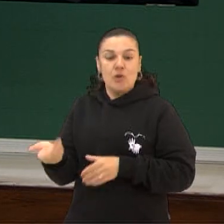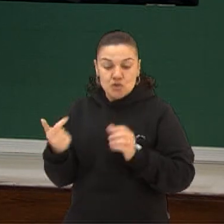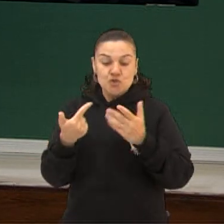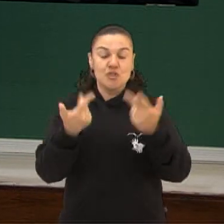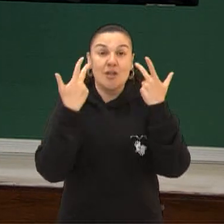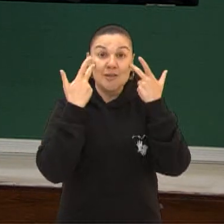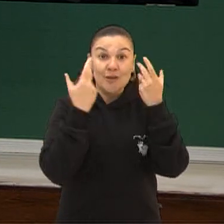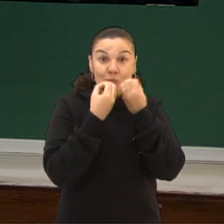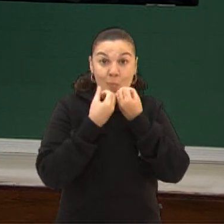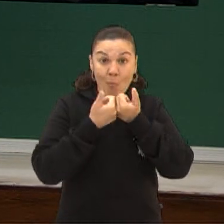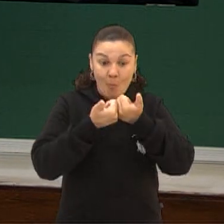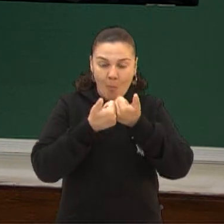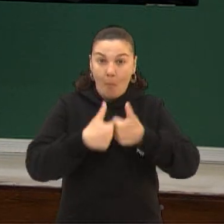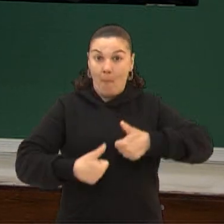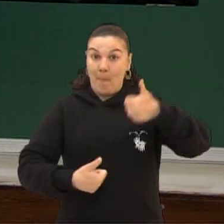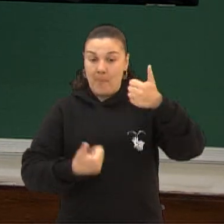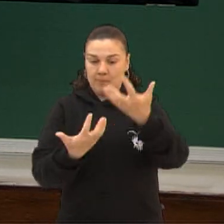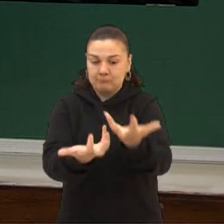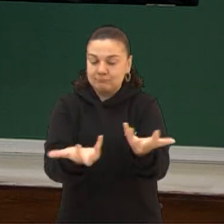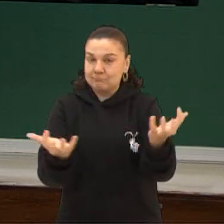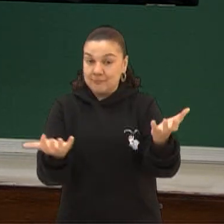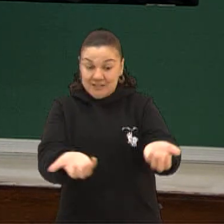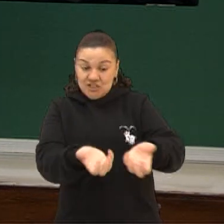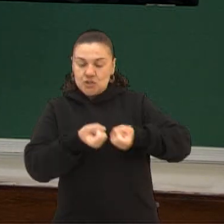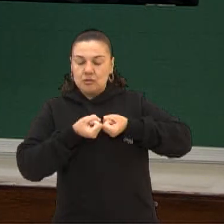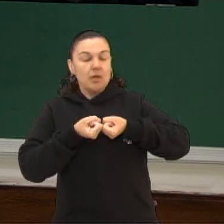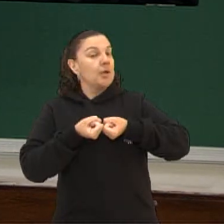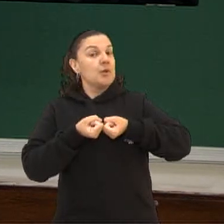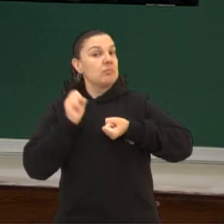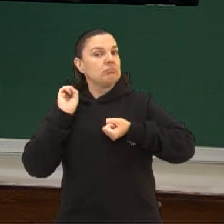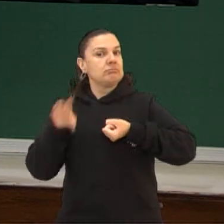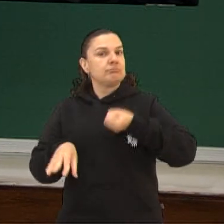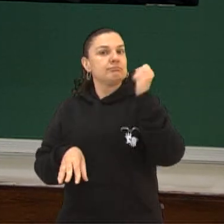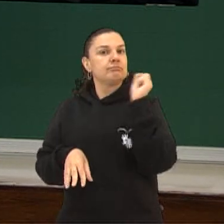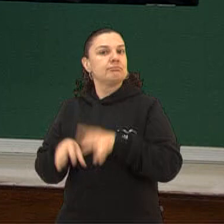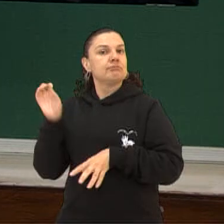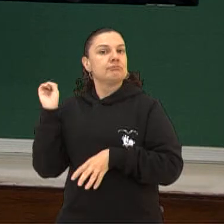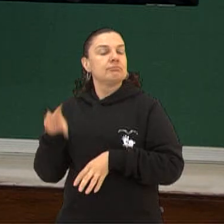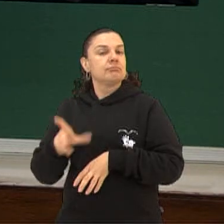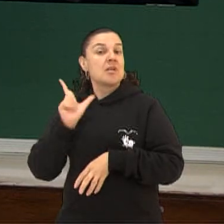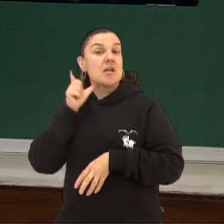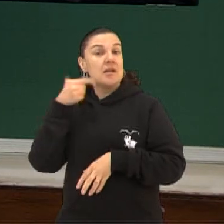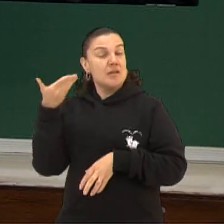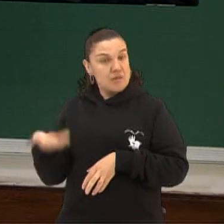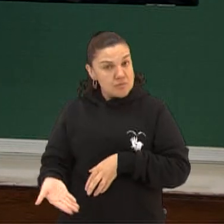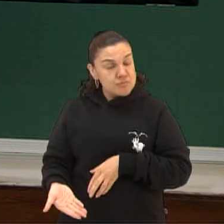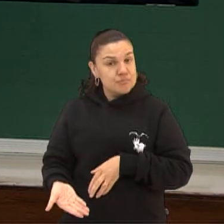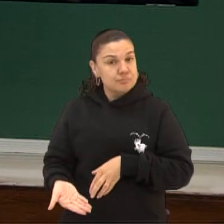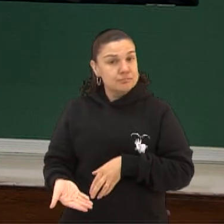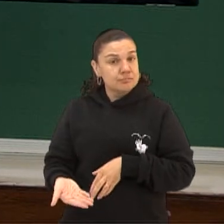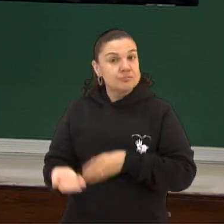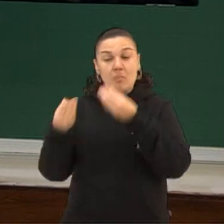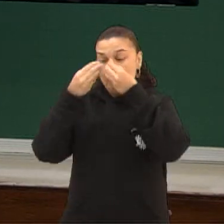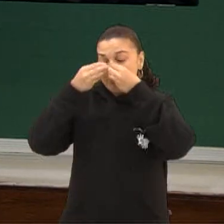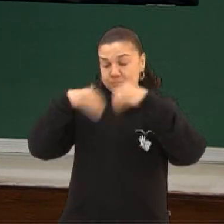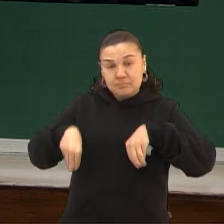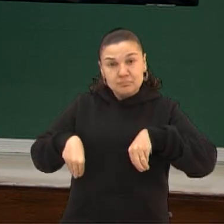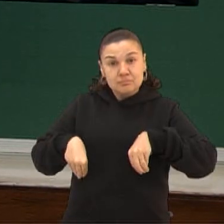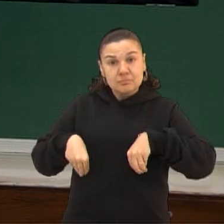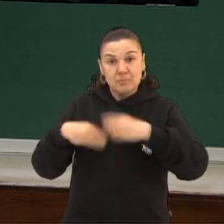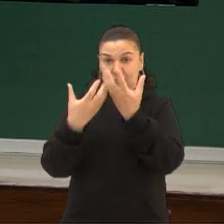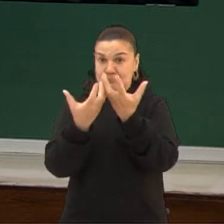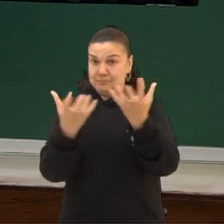da natureza para produzir e a gente devolve para ela em resíduos prejudiciais, muitas vezes, para o meio